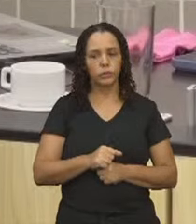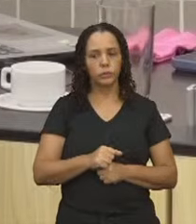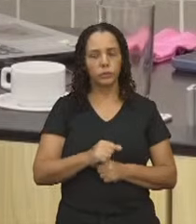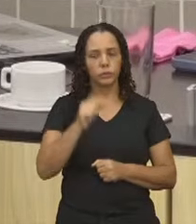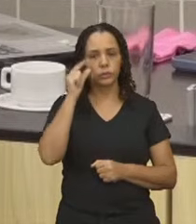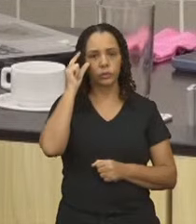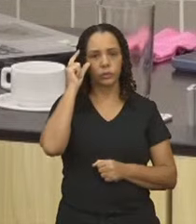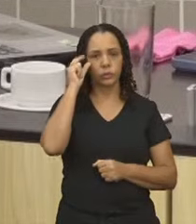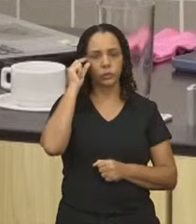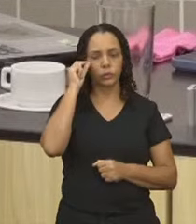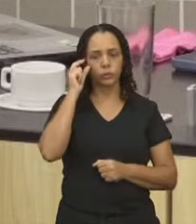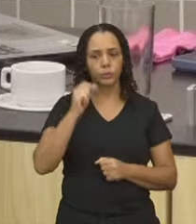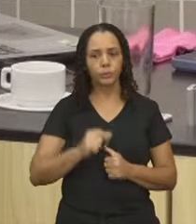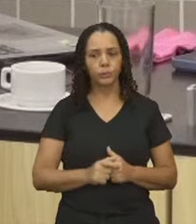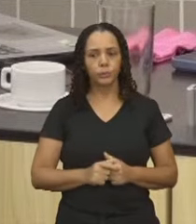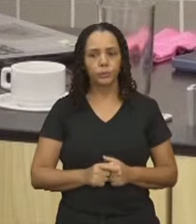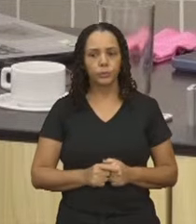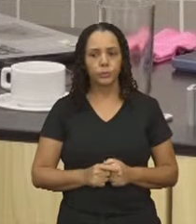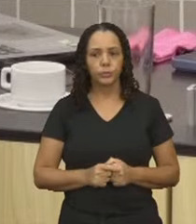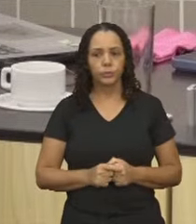Jean Araújo, desculpa.